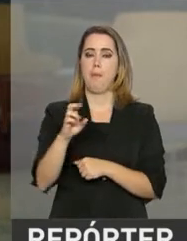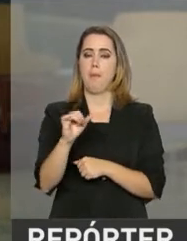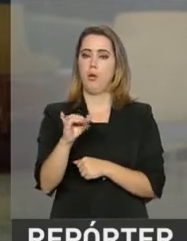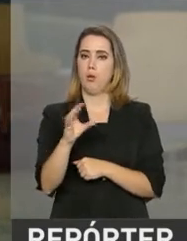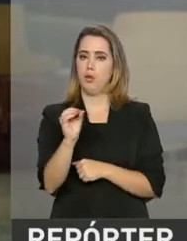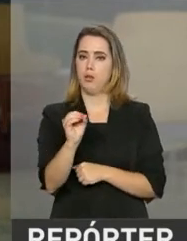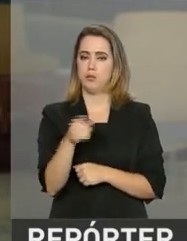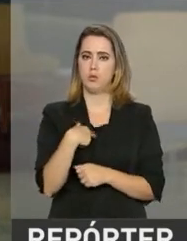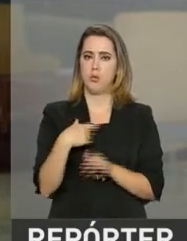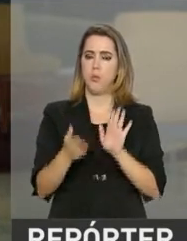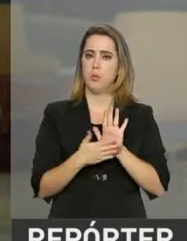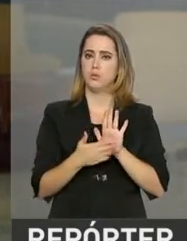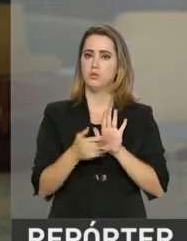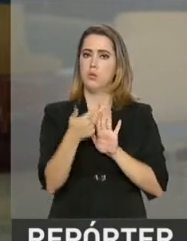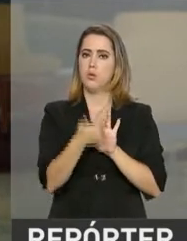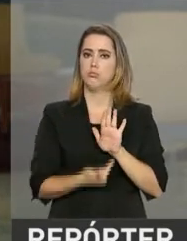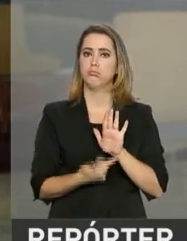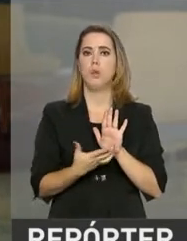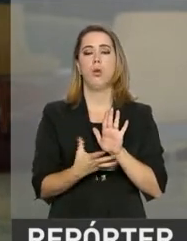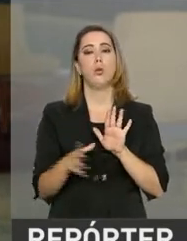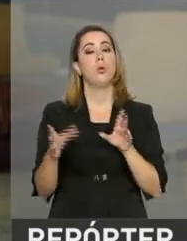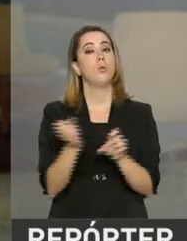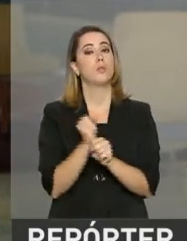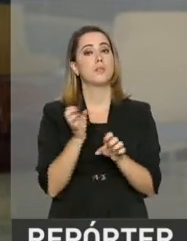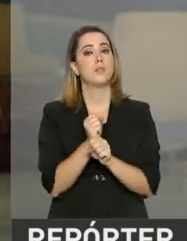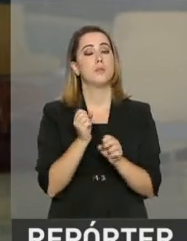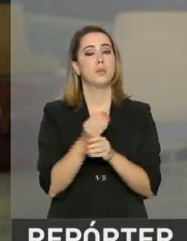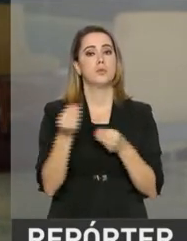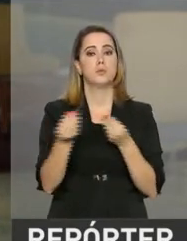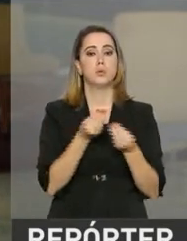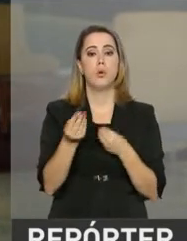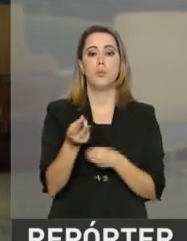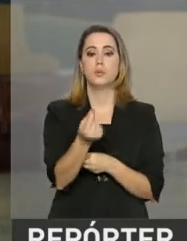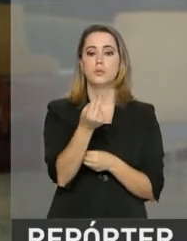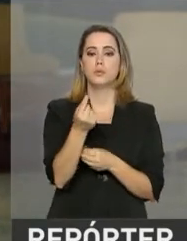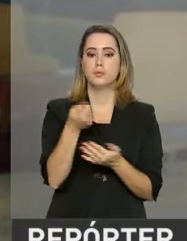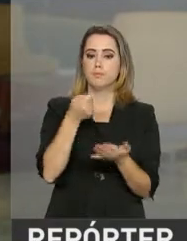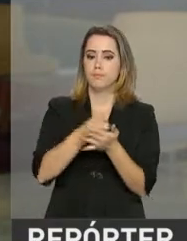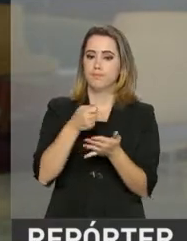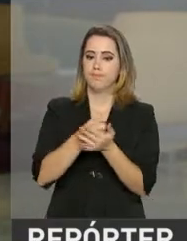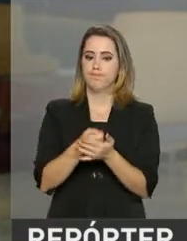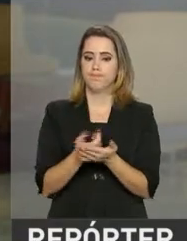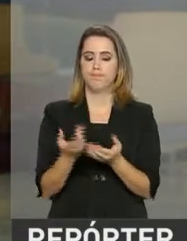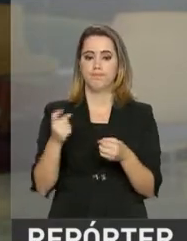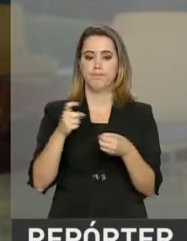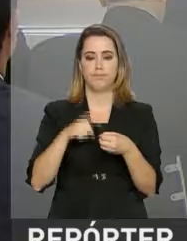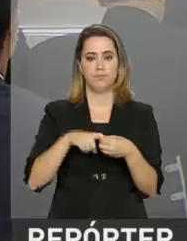Quintela, apresentou um orçamento para a retomada da BR-101 no estado.